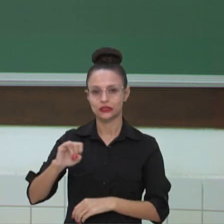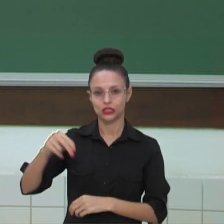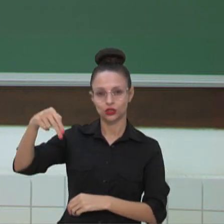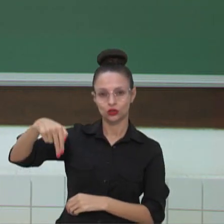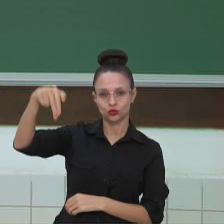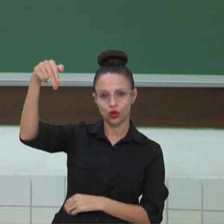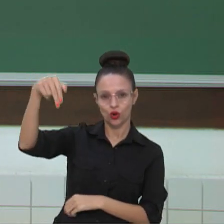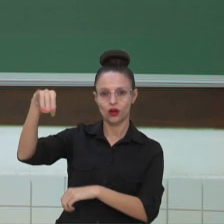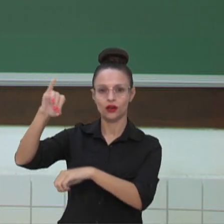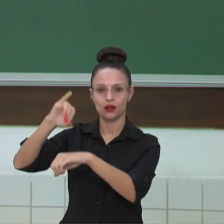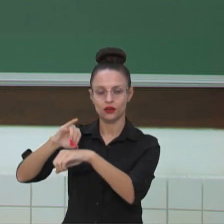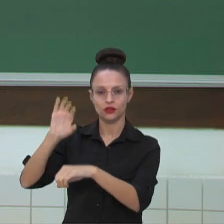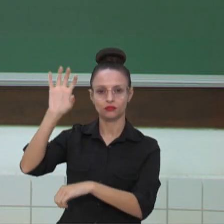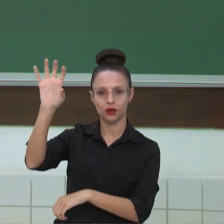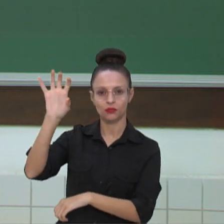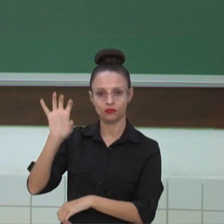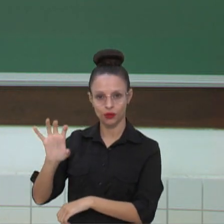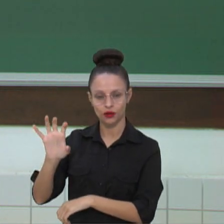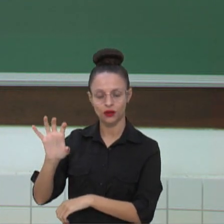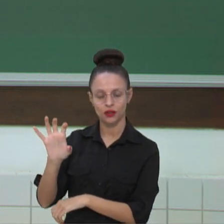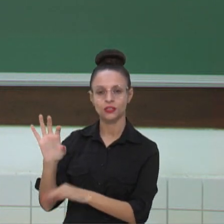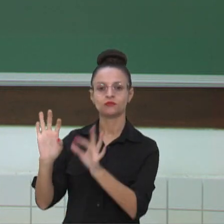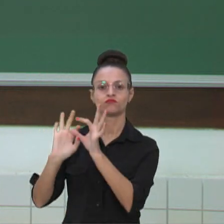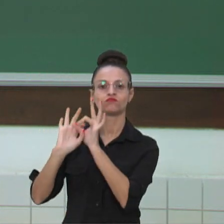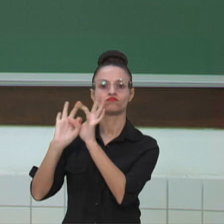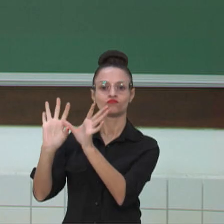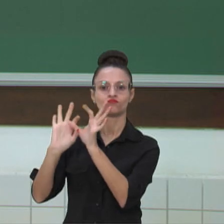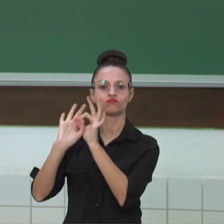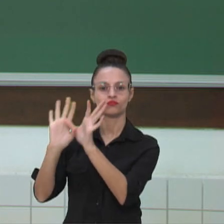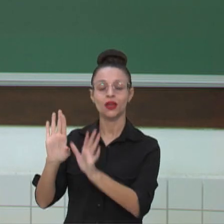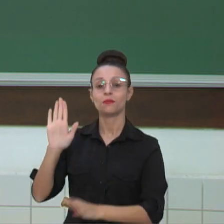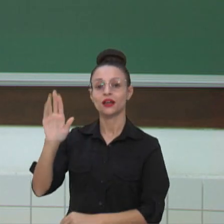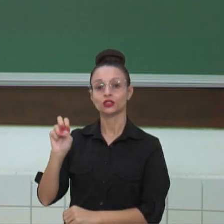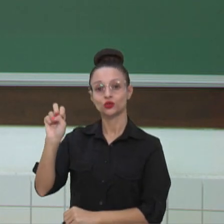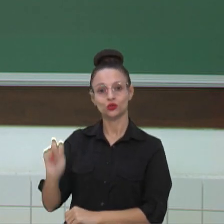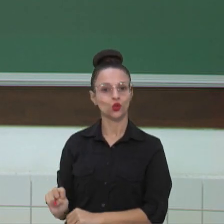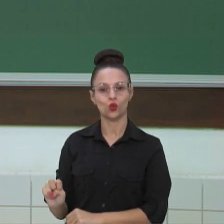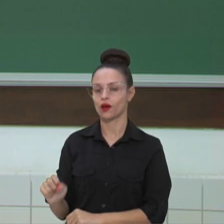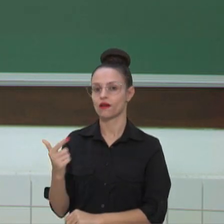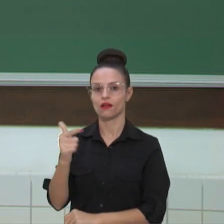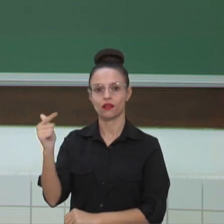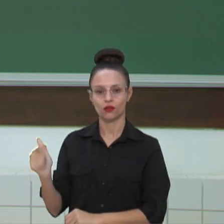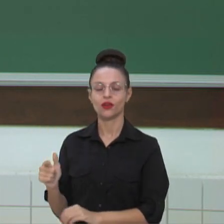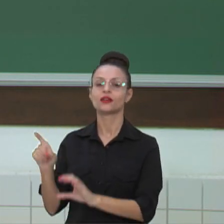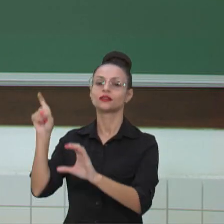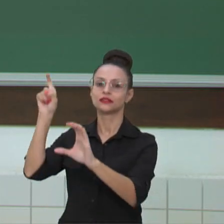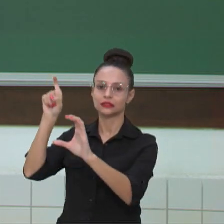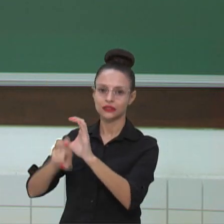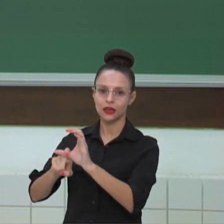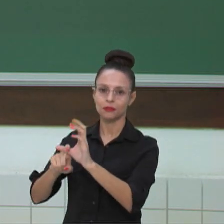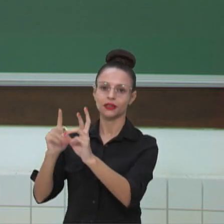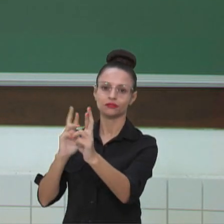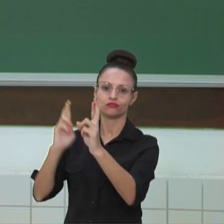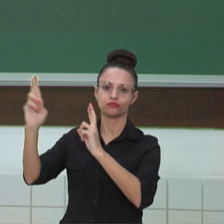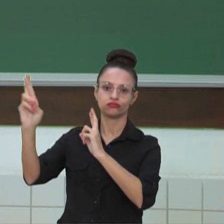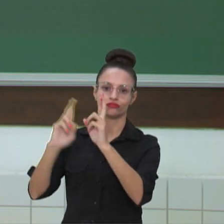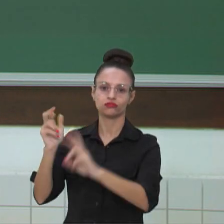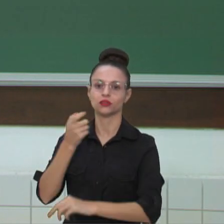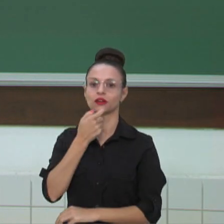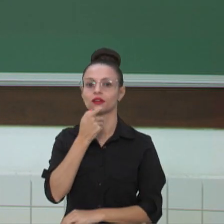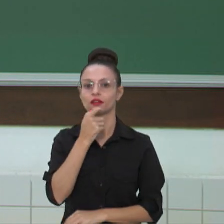norte têm uma autonomia até grande, as colônias do sul não, dependiam muito mais da relação com a